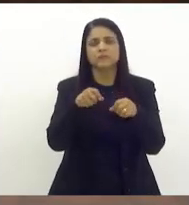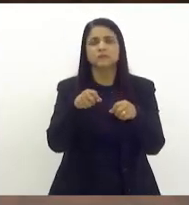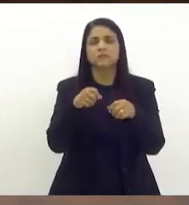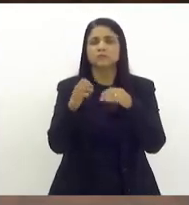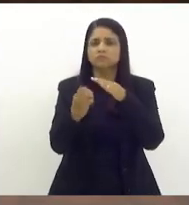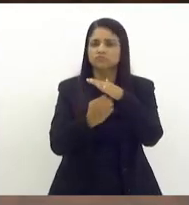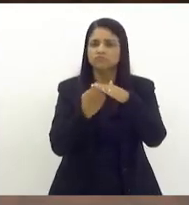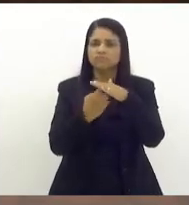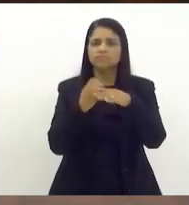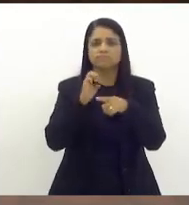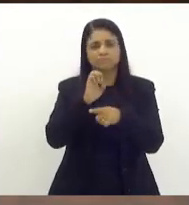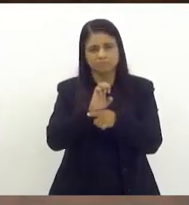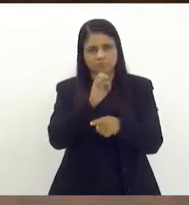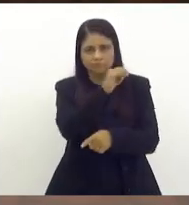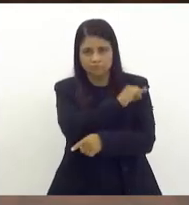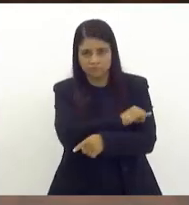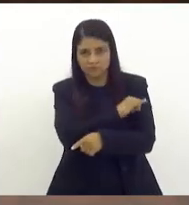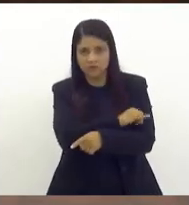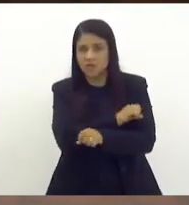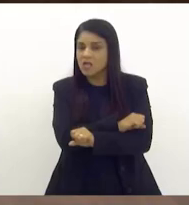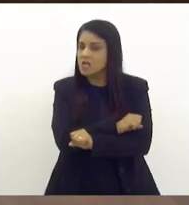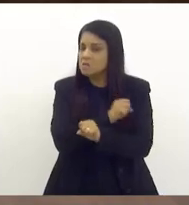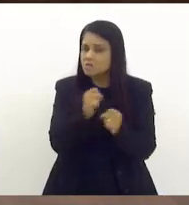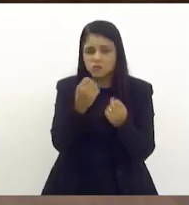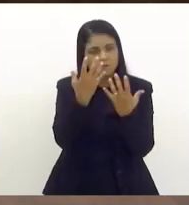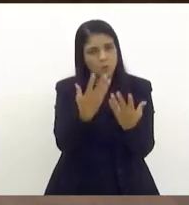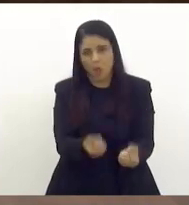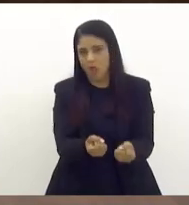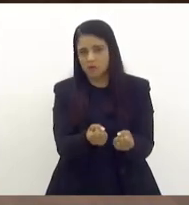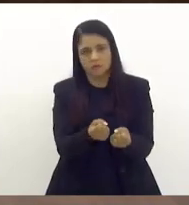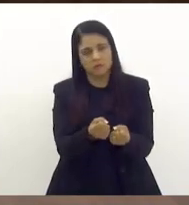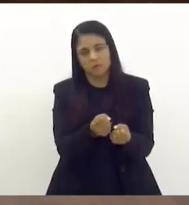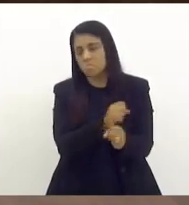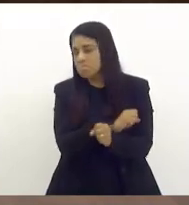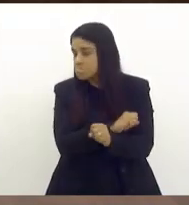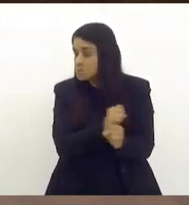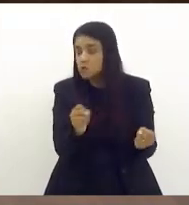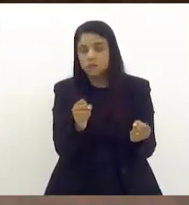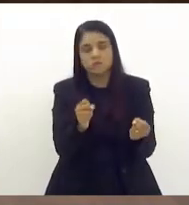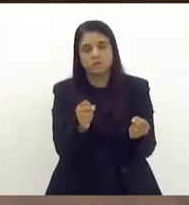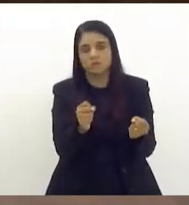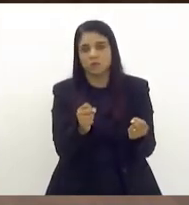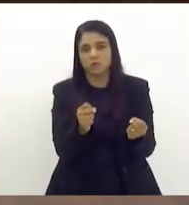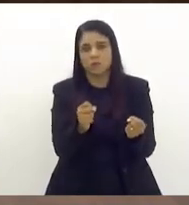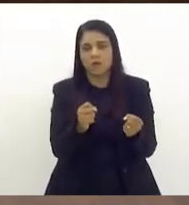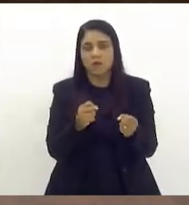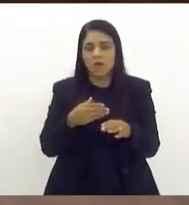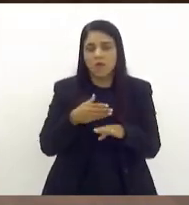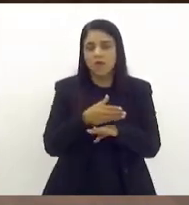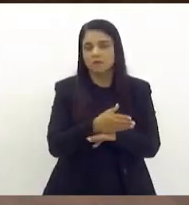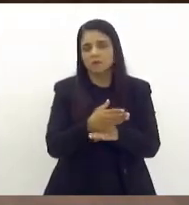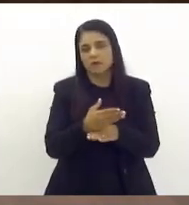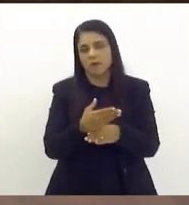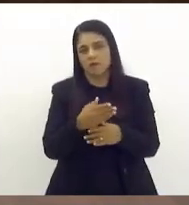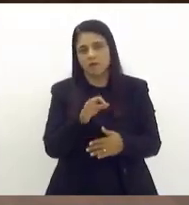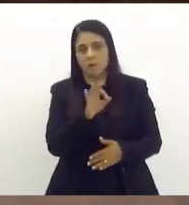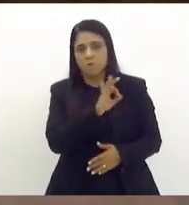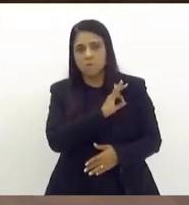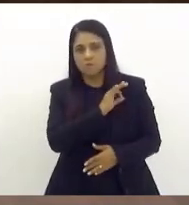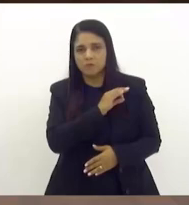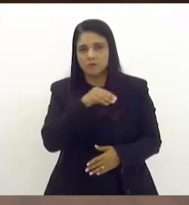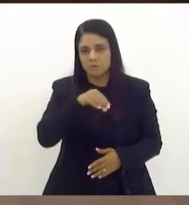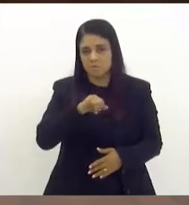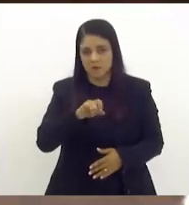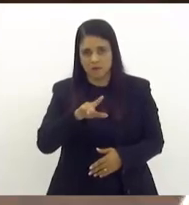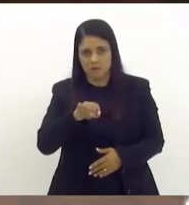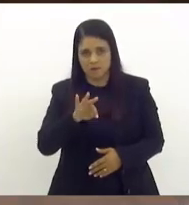inaceitável adentrar a instituição Polícia Militar do Estado do Rio de Janeiro com fraudes e Presidente aproveitando aqui que